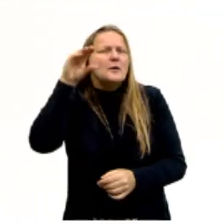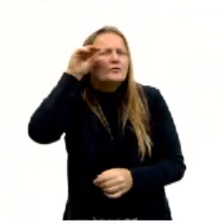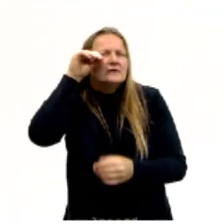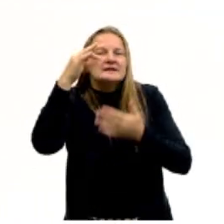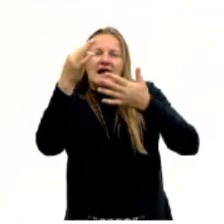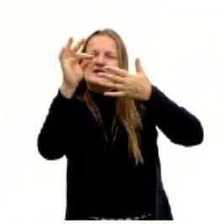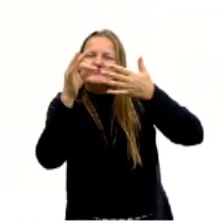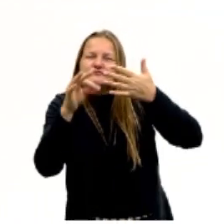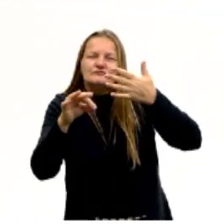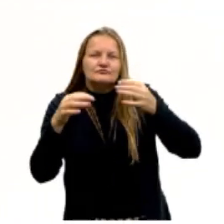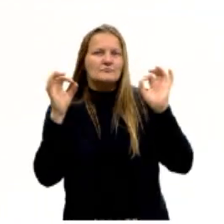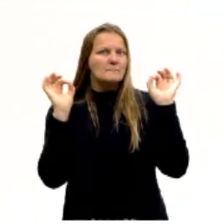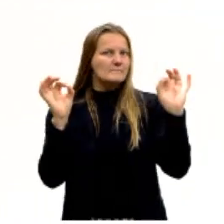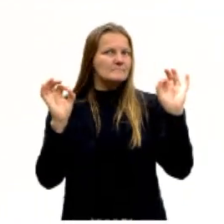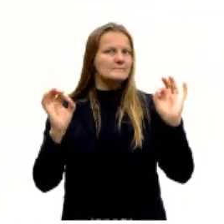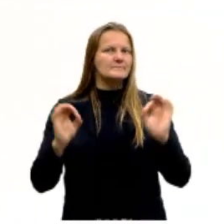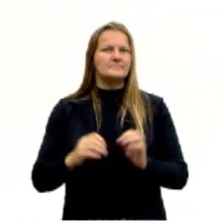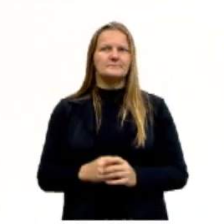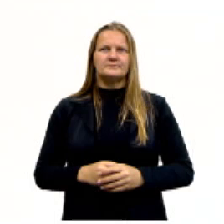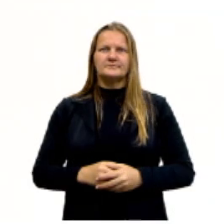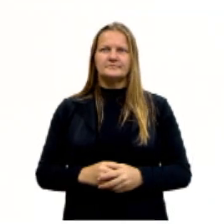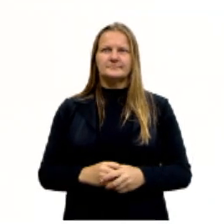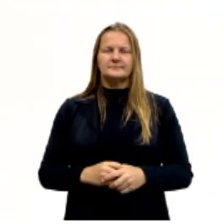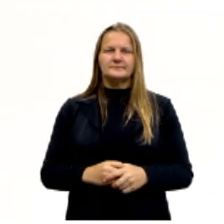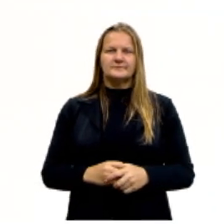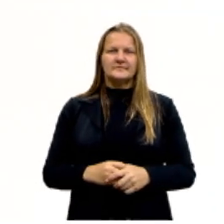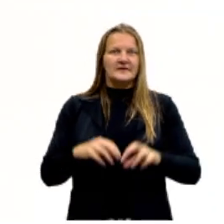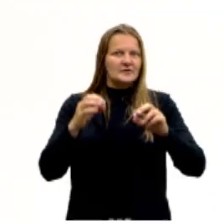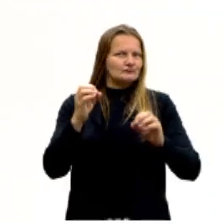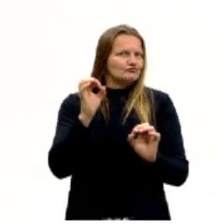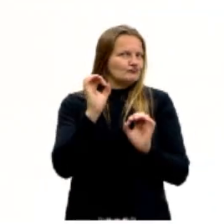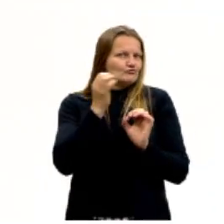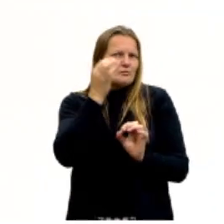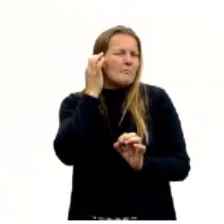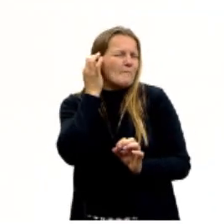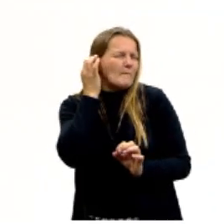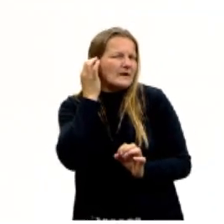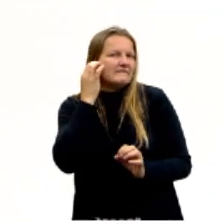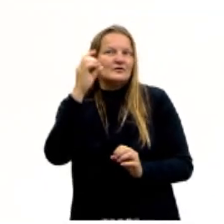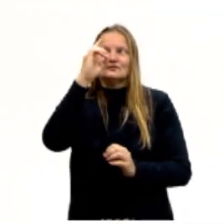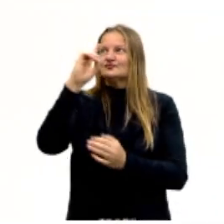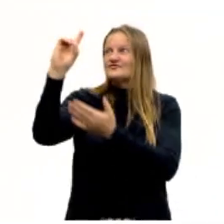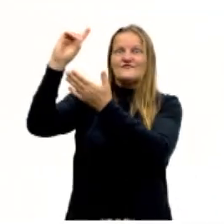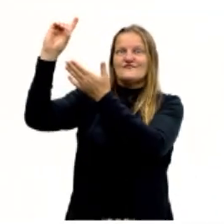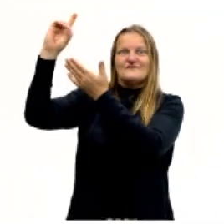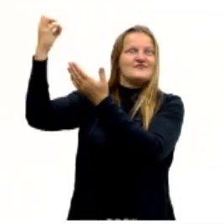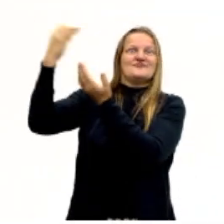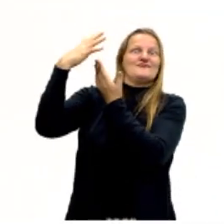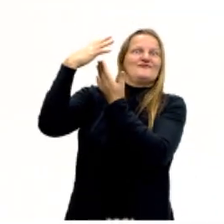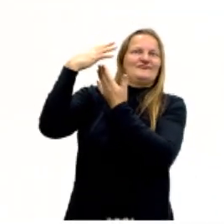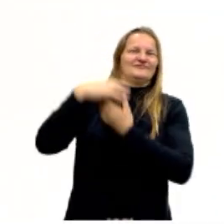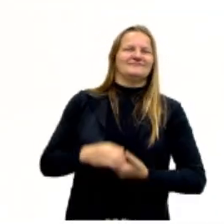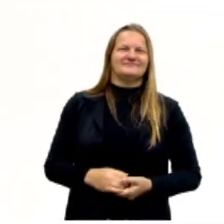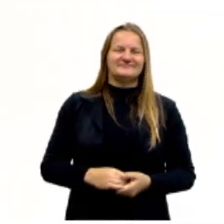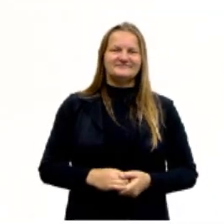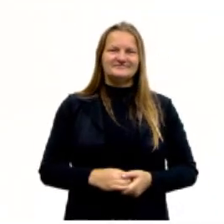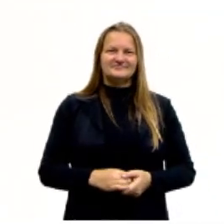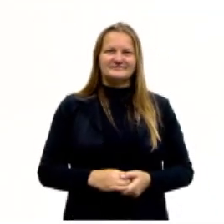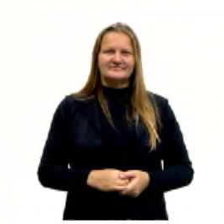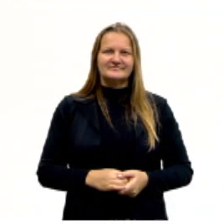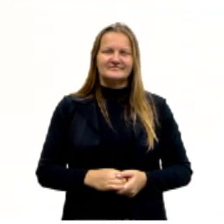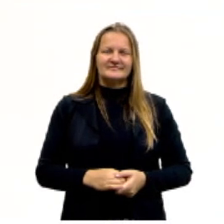perfeição que algo Divino a bom então